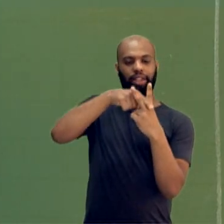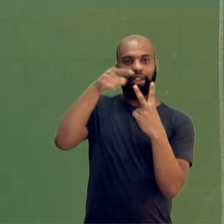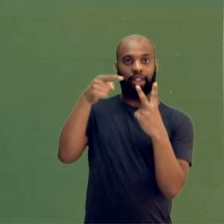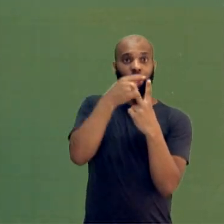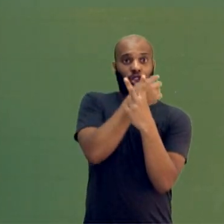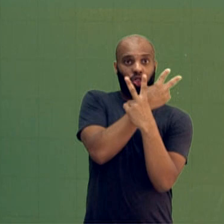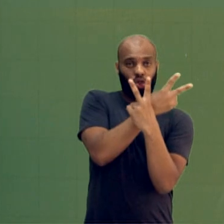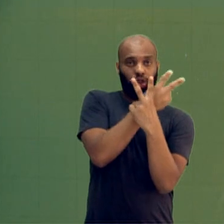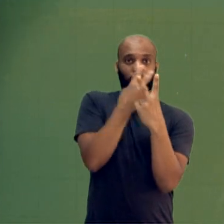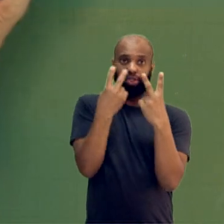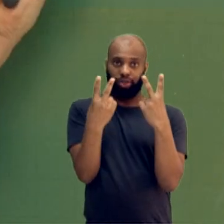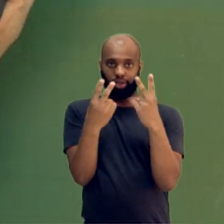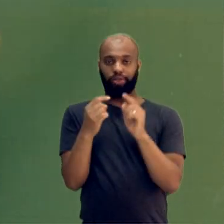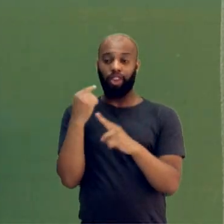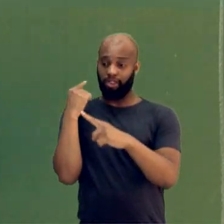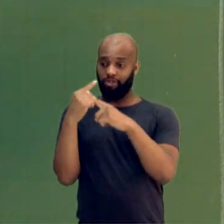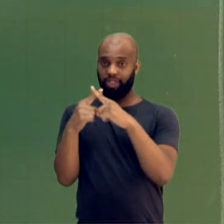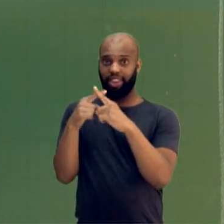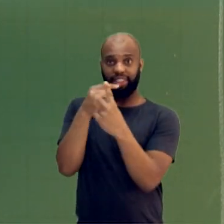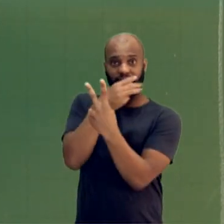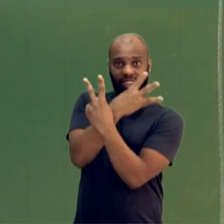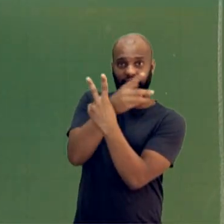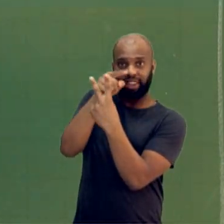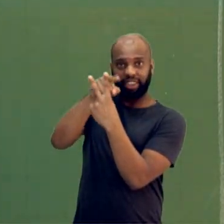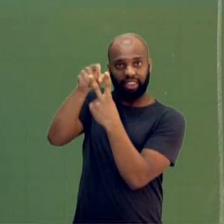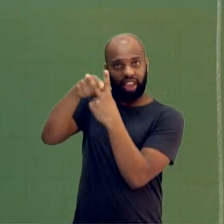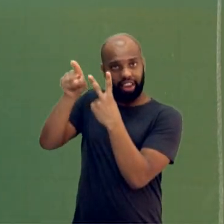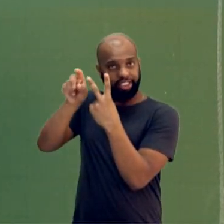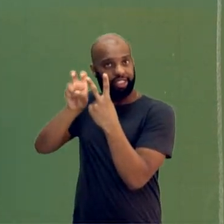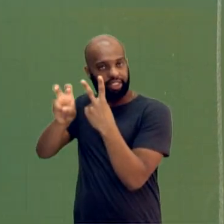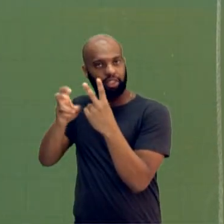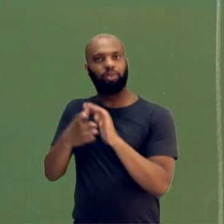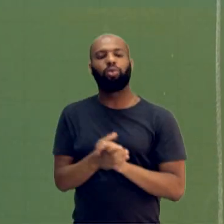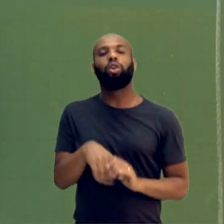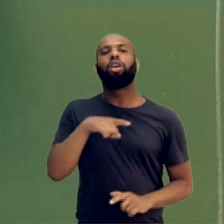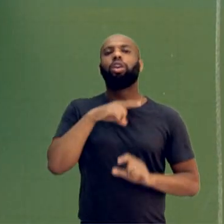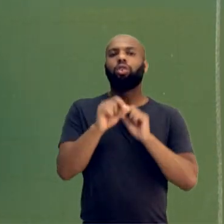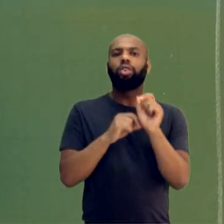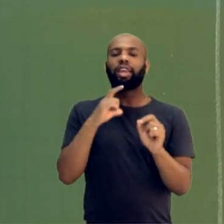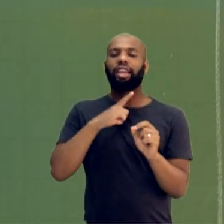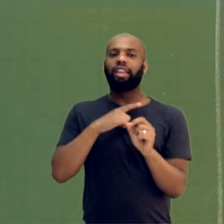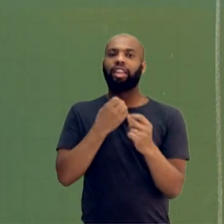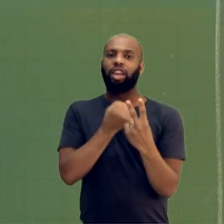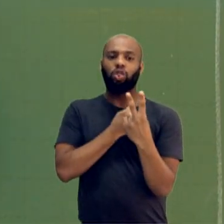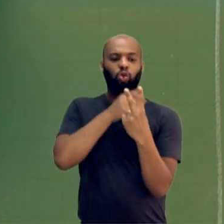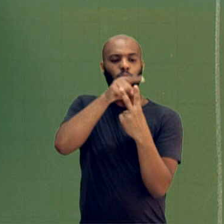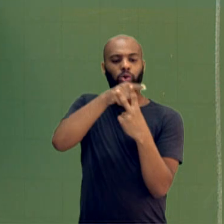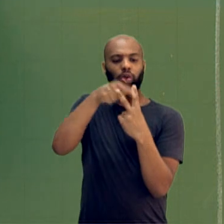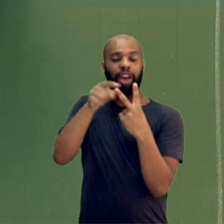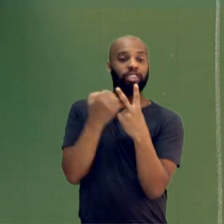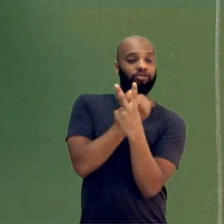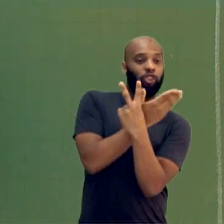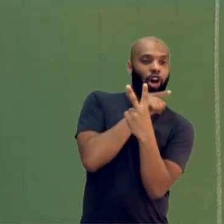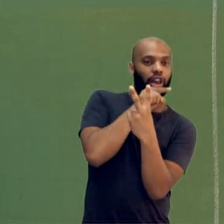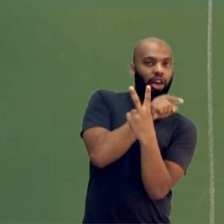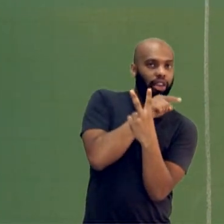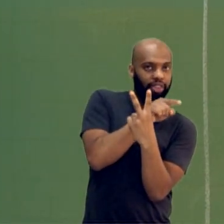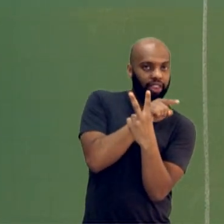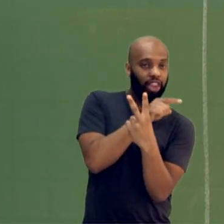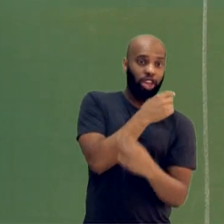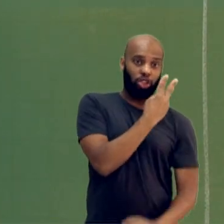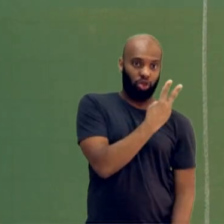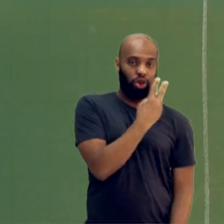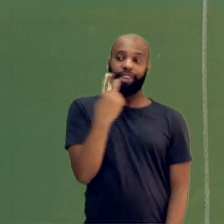2 vezes 3 raiz de 5. Observem, nós temos os externos, 2 e 3.